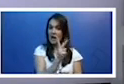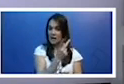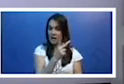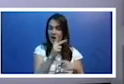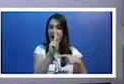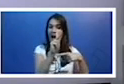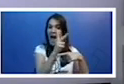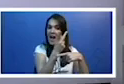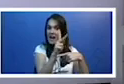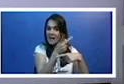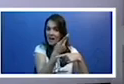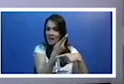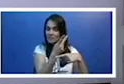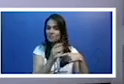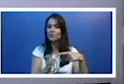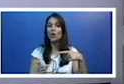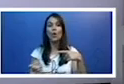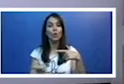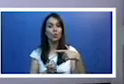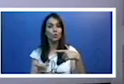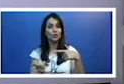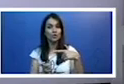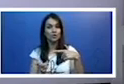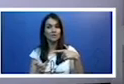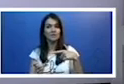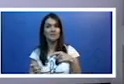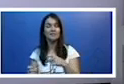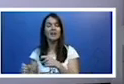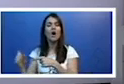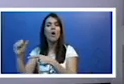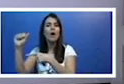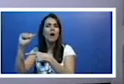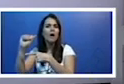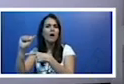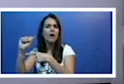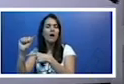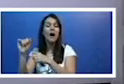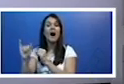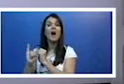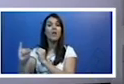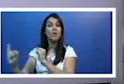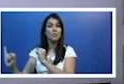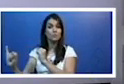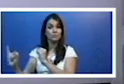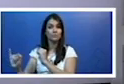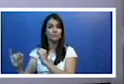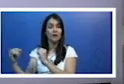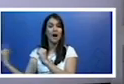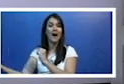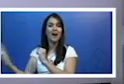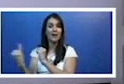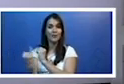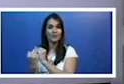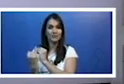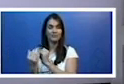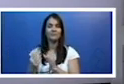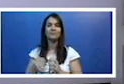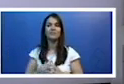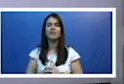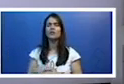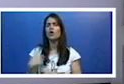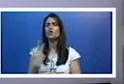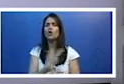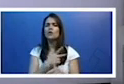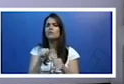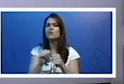hidrogênio, o X, que representa a quantidade, e o ânion. Esse X aqui, quando a gente faz a ionização,